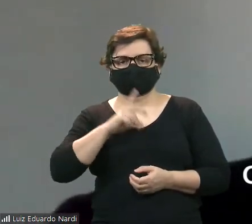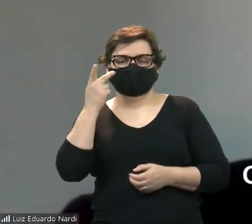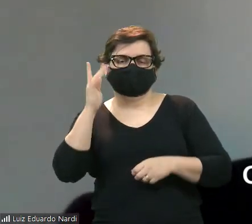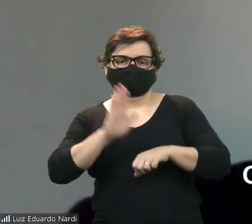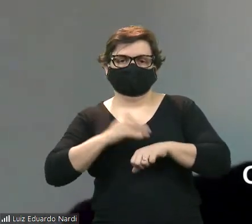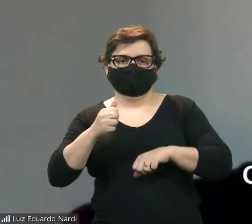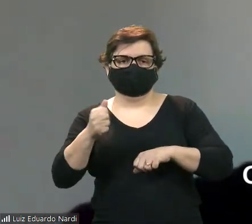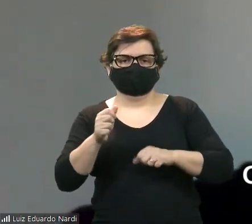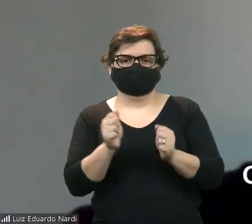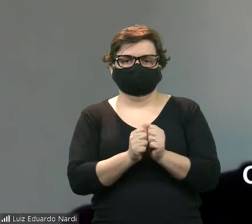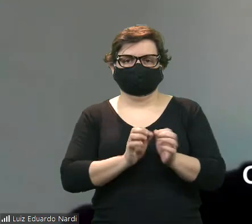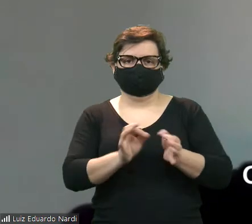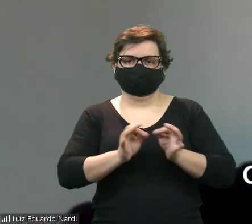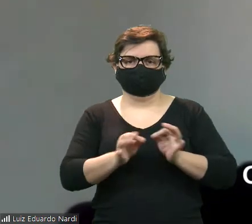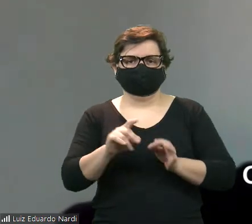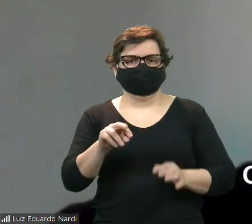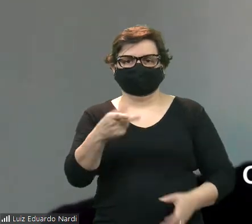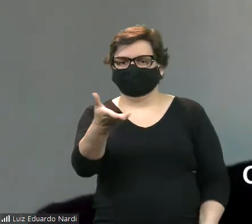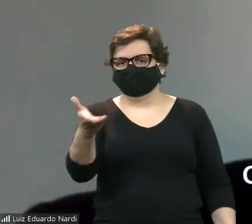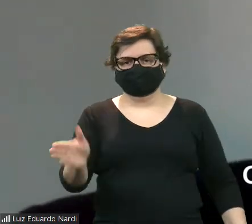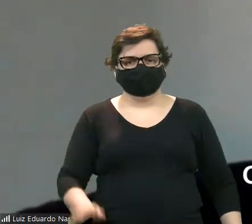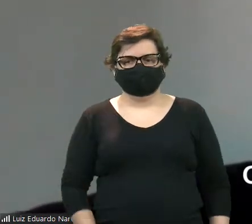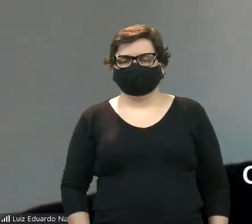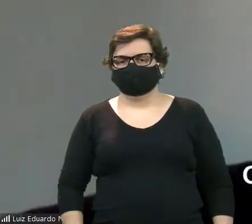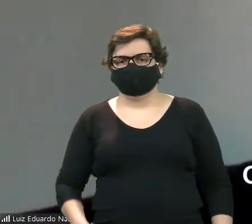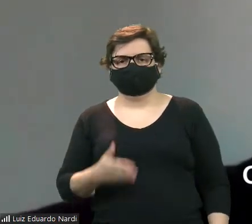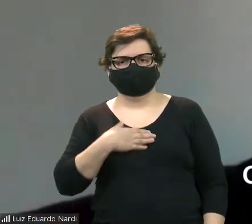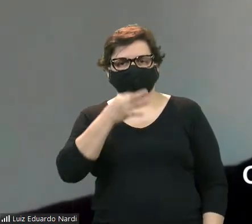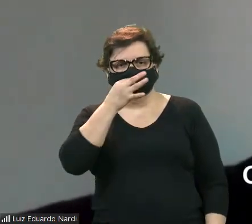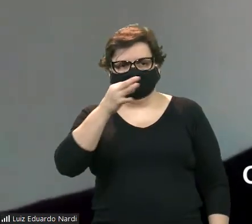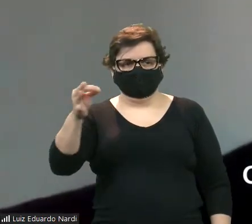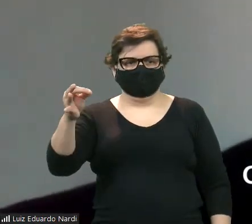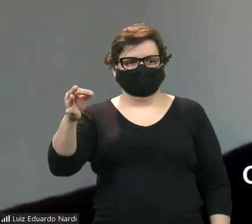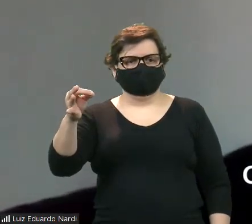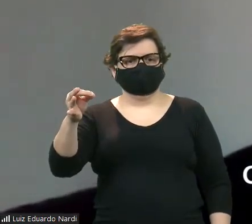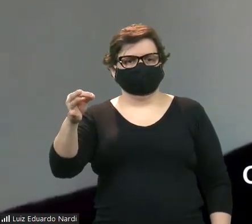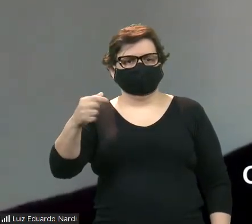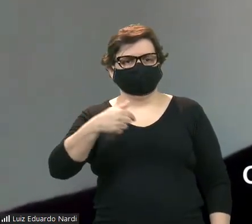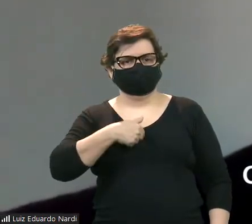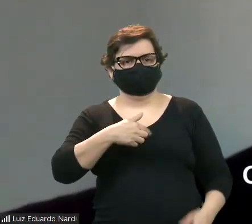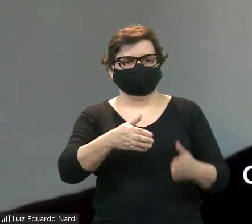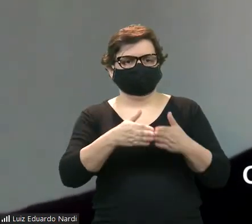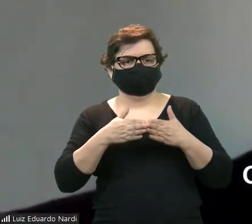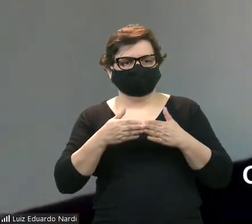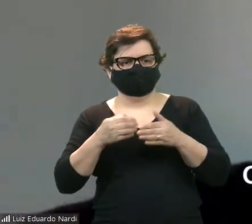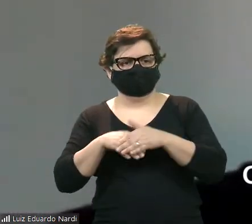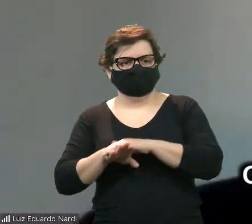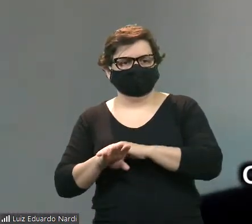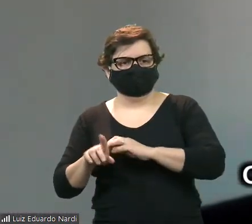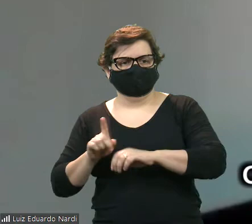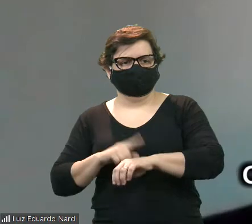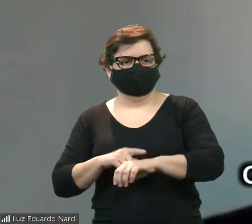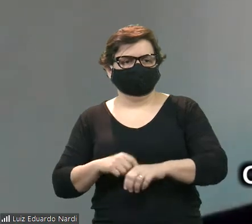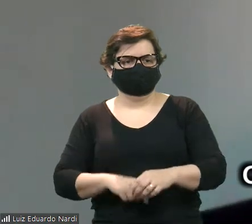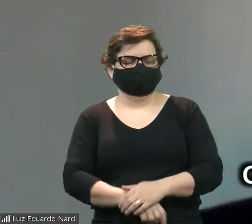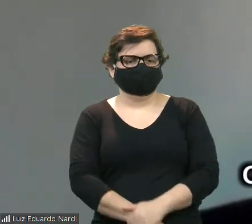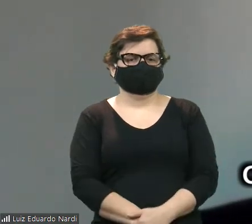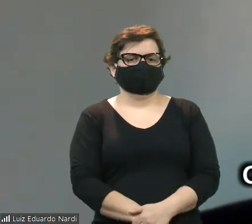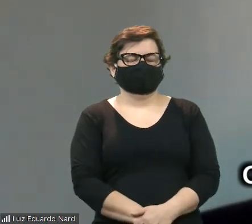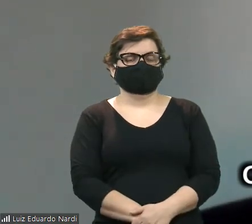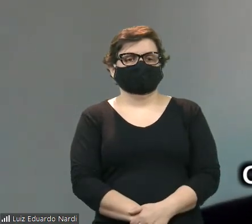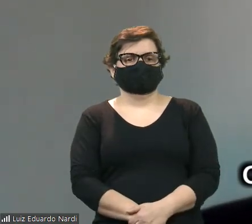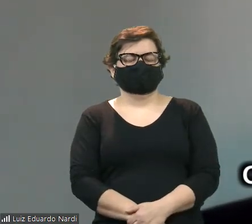com um projeto dessa natureza? Esse é o meu ponto de vista, senhor presidente, e eu peço a reserva do meu tempo.